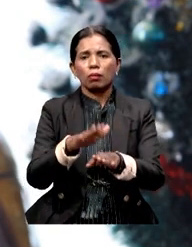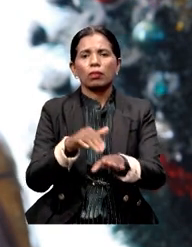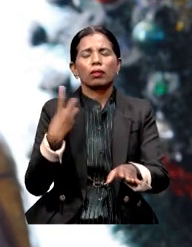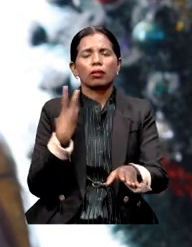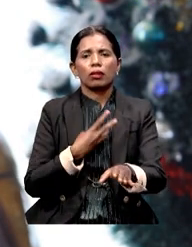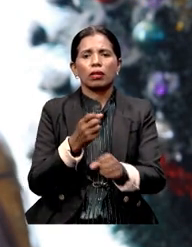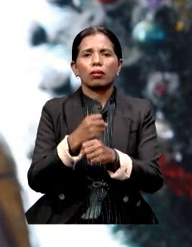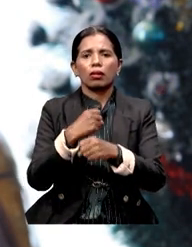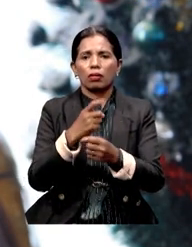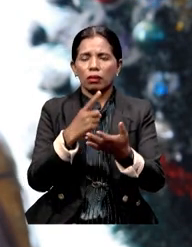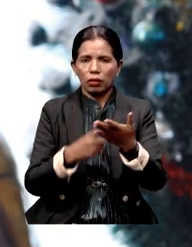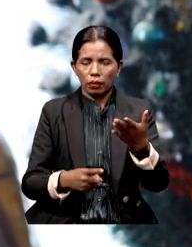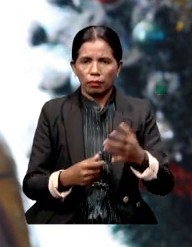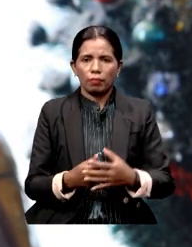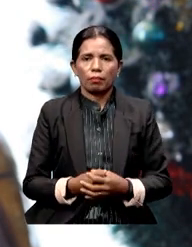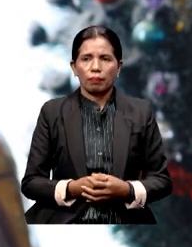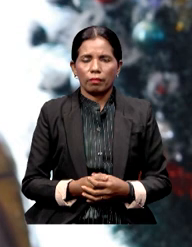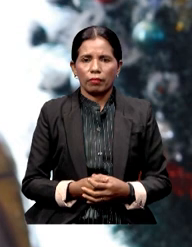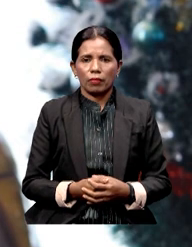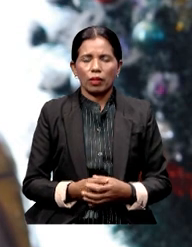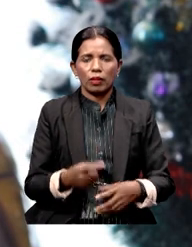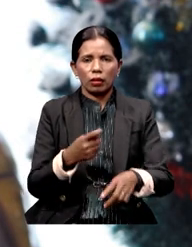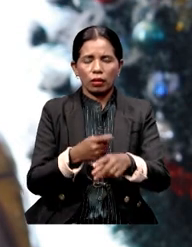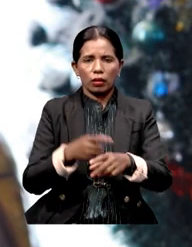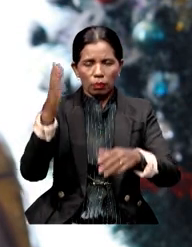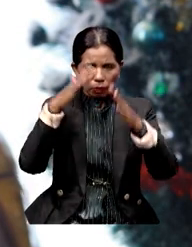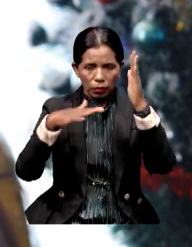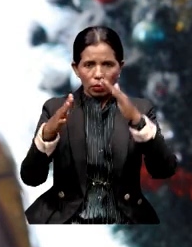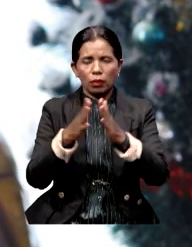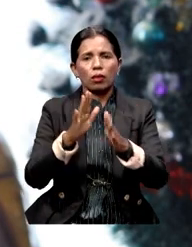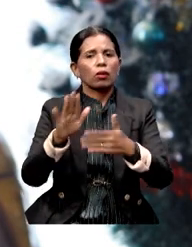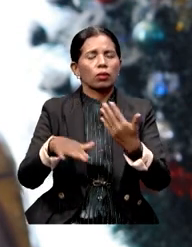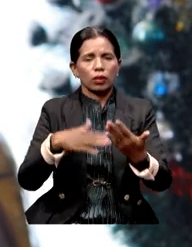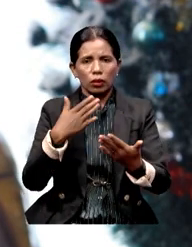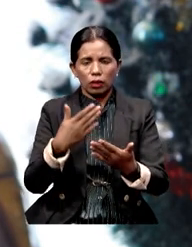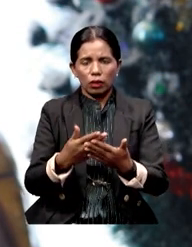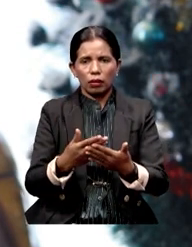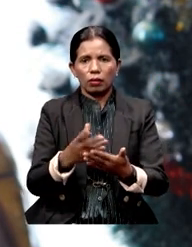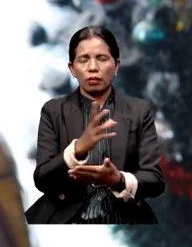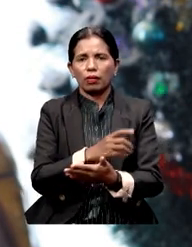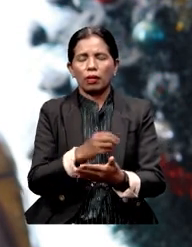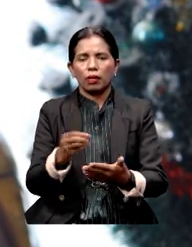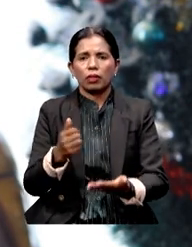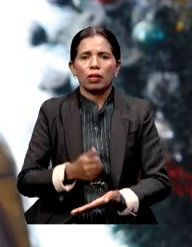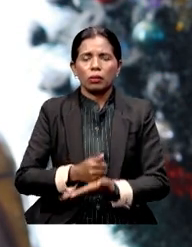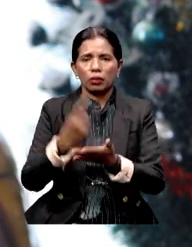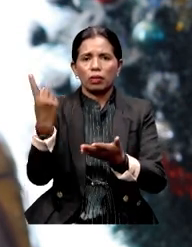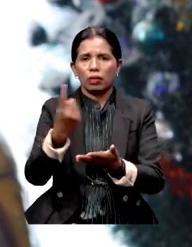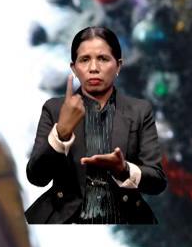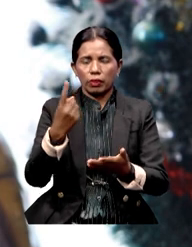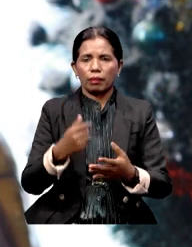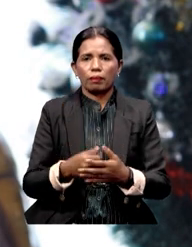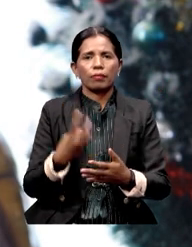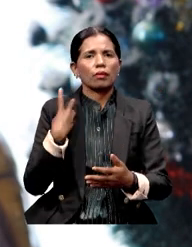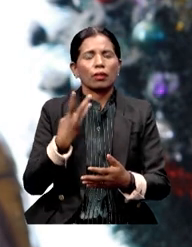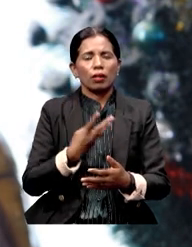saída. E a situação irregular, se era problema, dificuldade. A única coisa que a gente mandou, a Taneás na Fátim, e